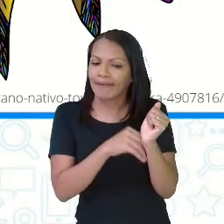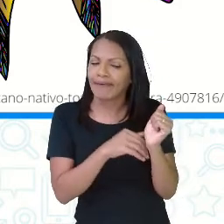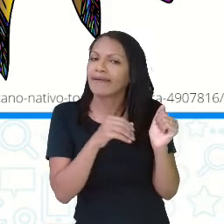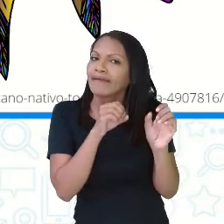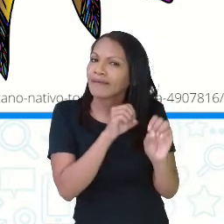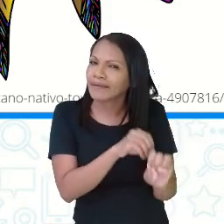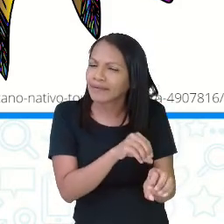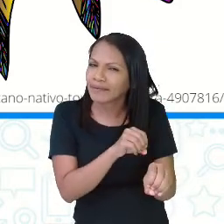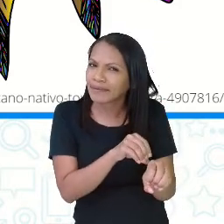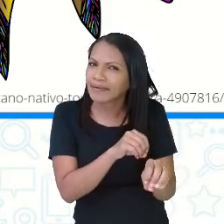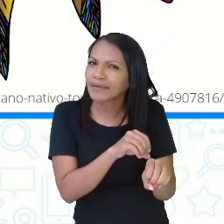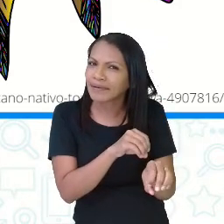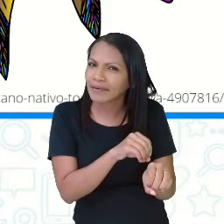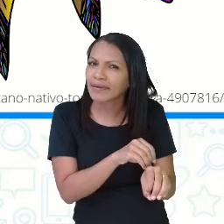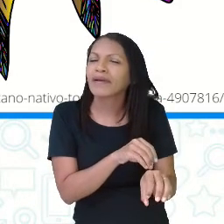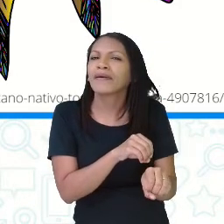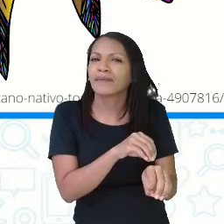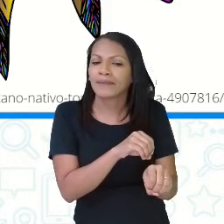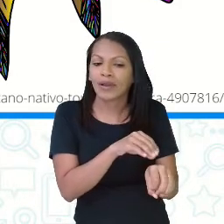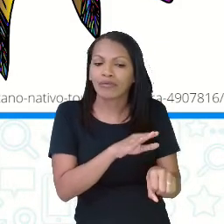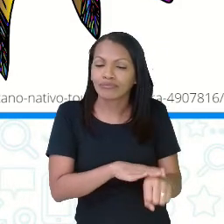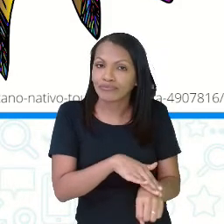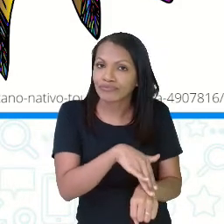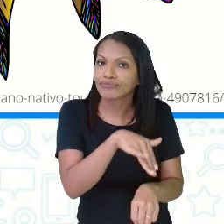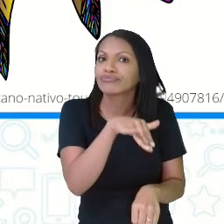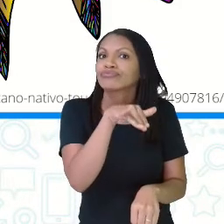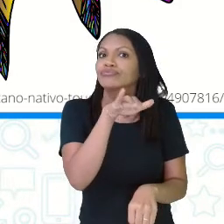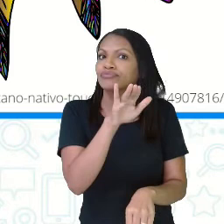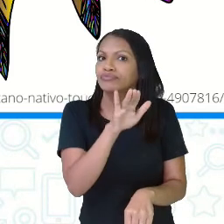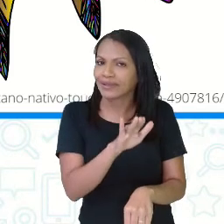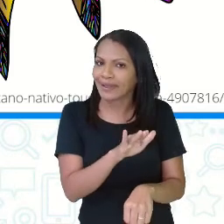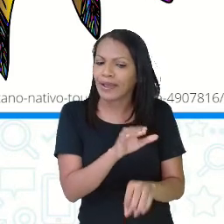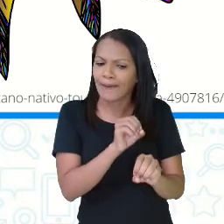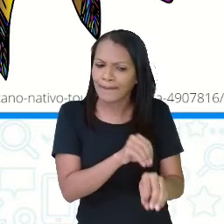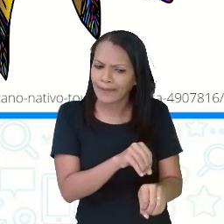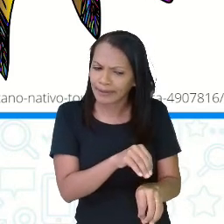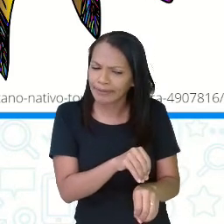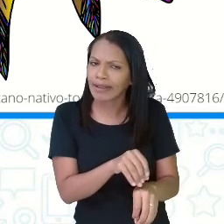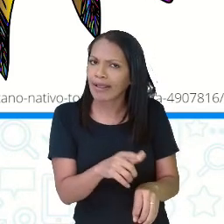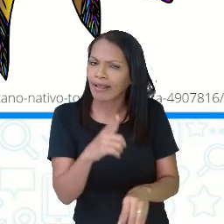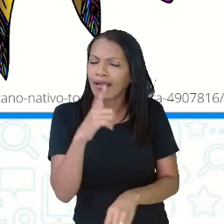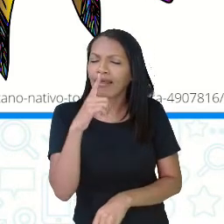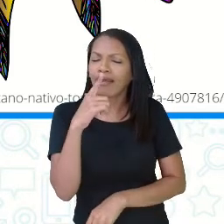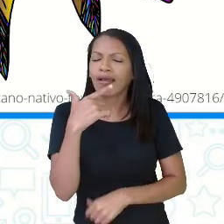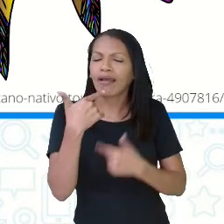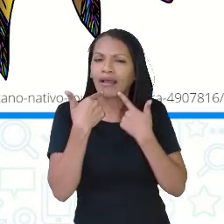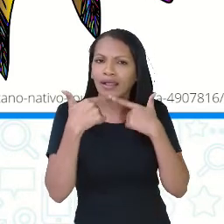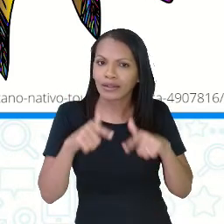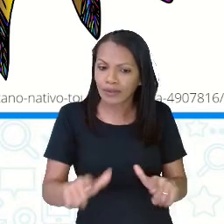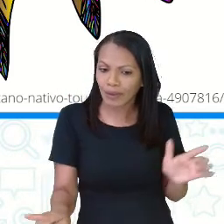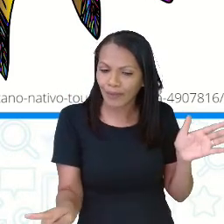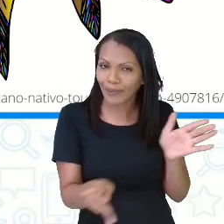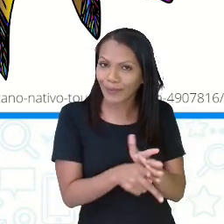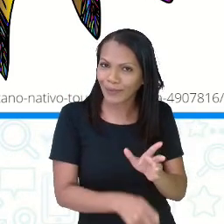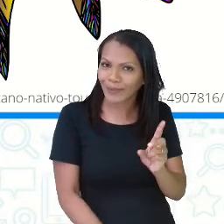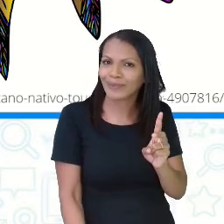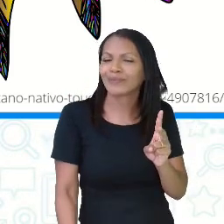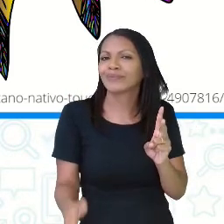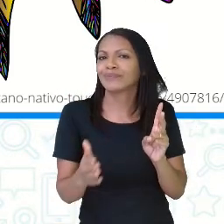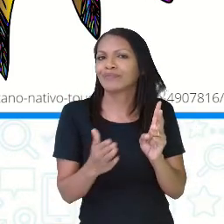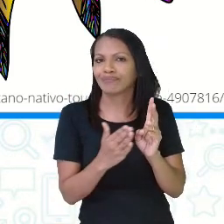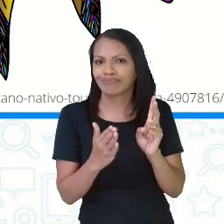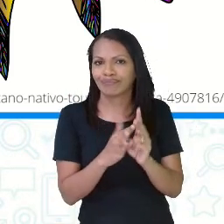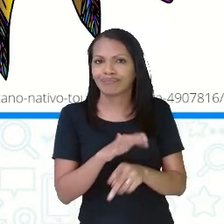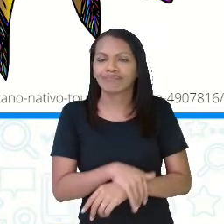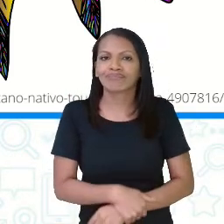superando o que seria o fantasma do seu medo. A língua não é determinante para se